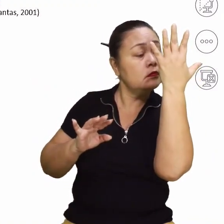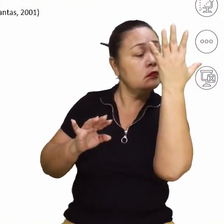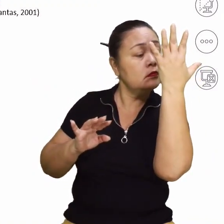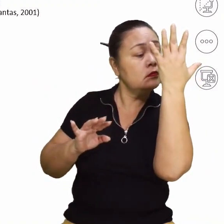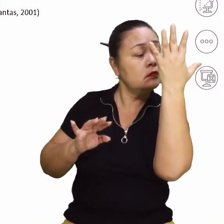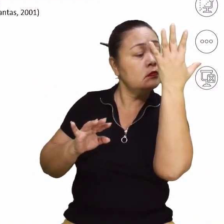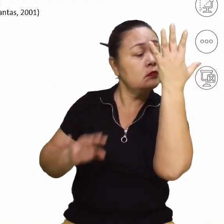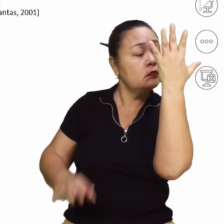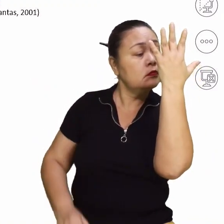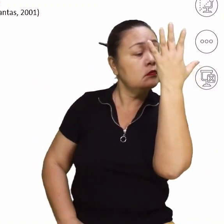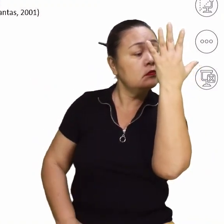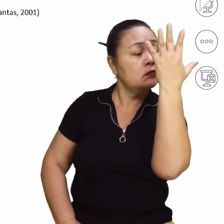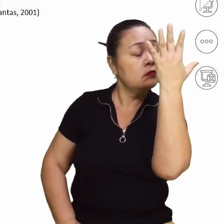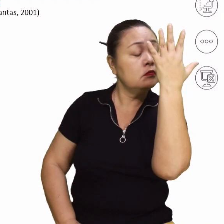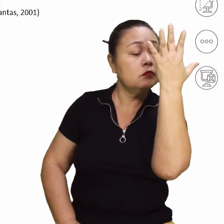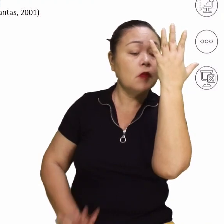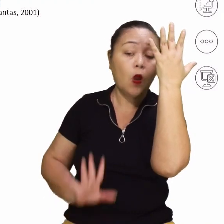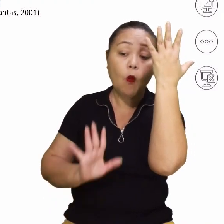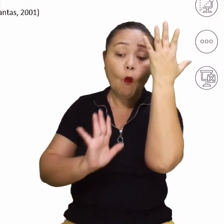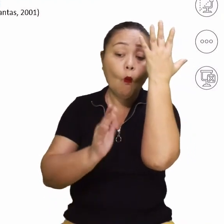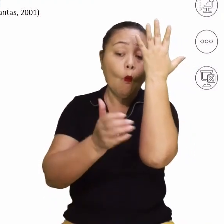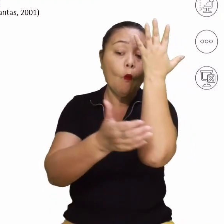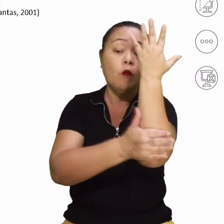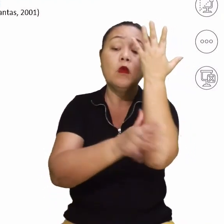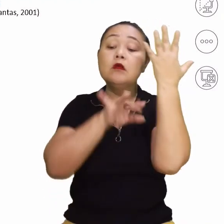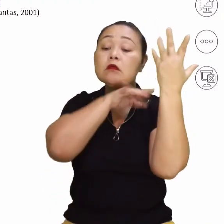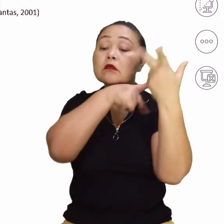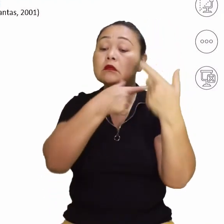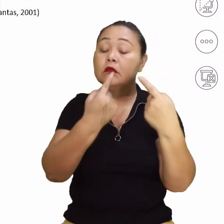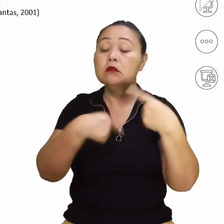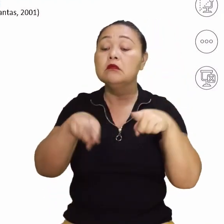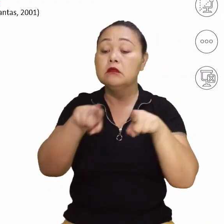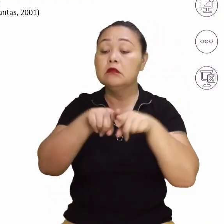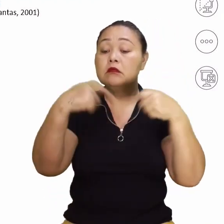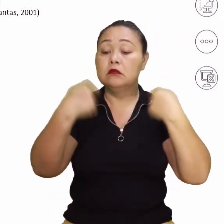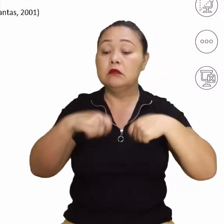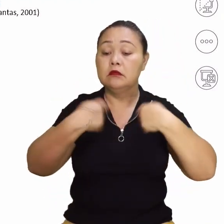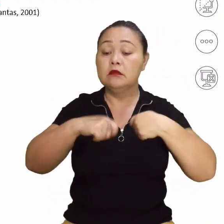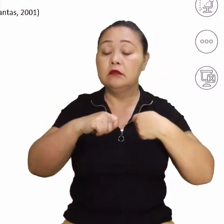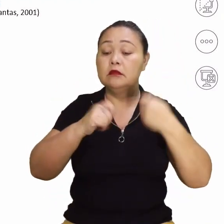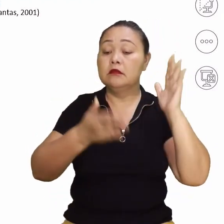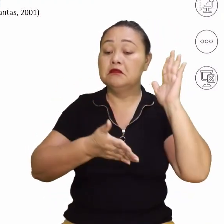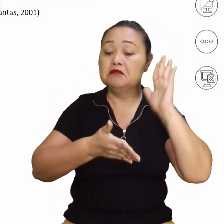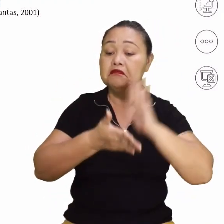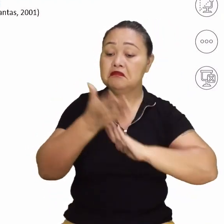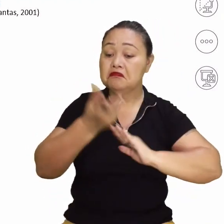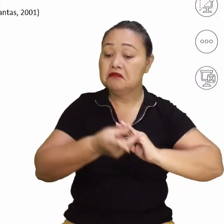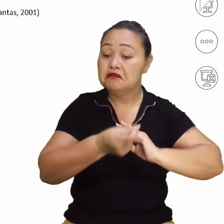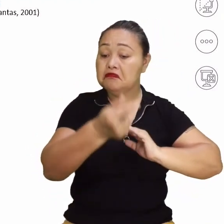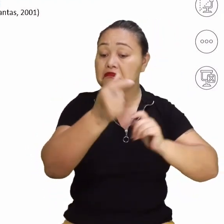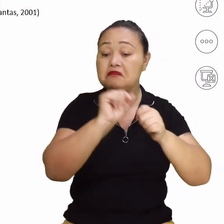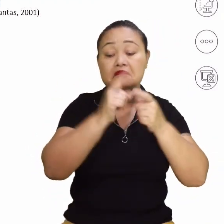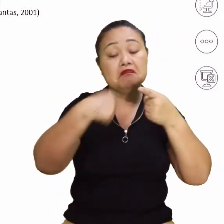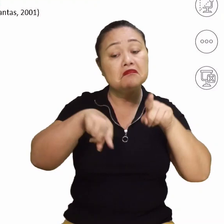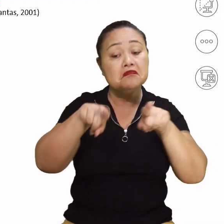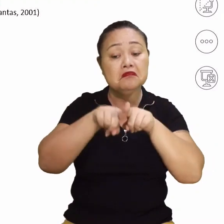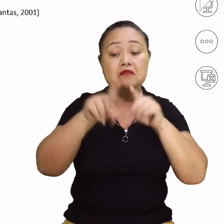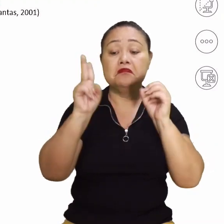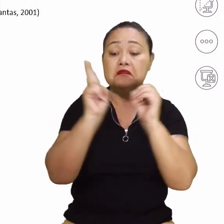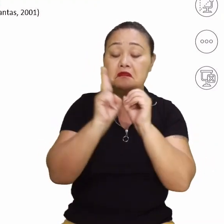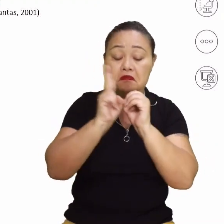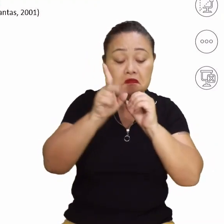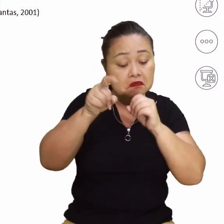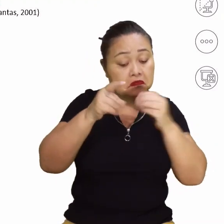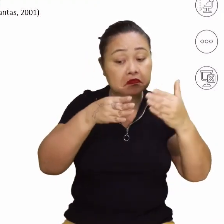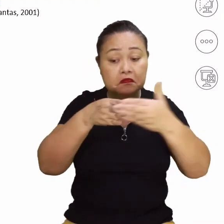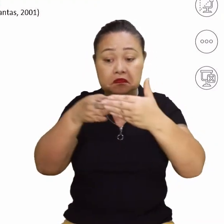uma um refúgio tanto dos animais precisam fugir um indígena se da terra é